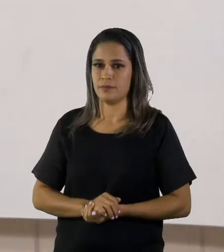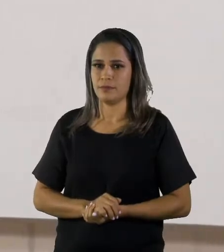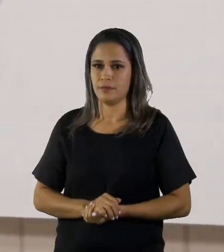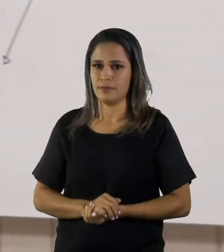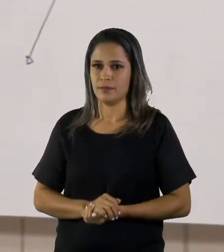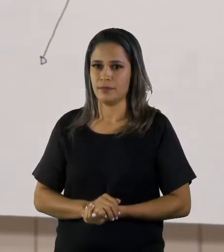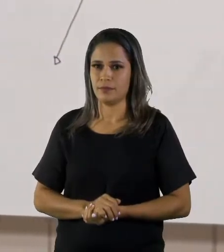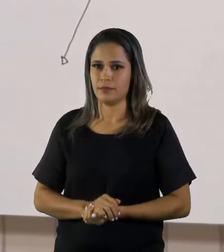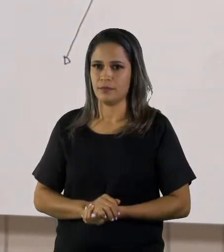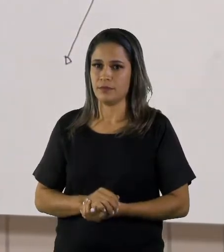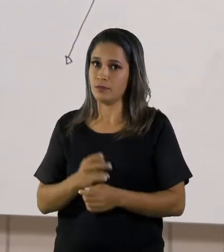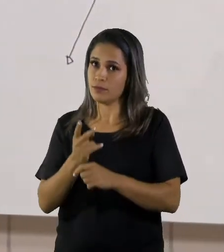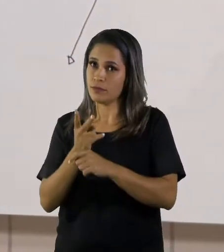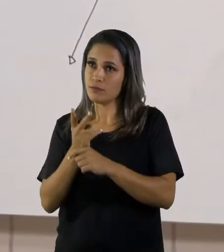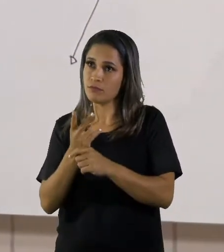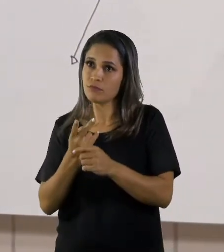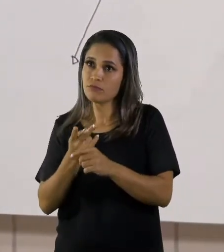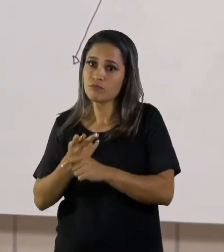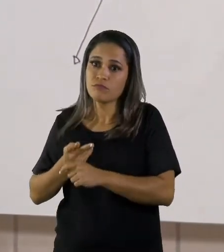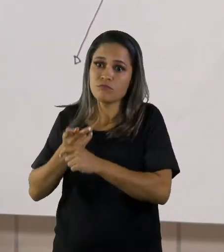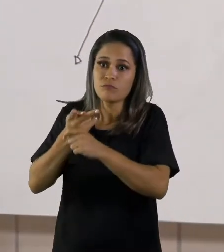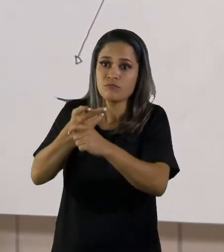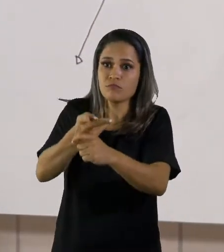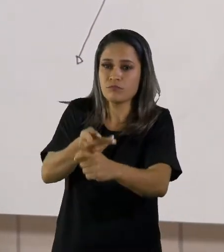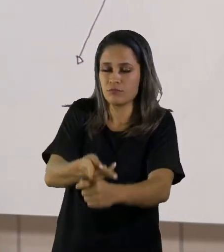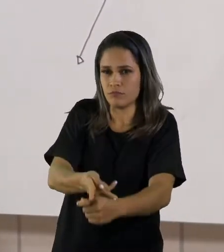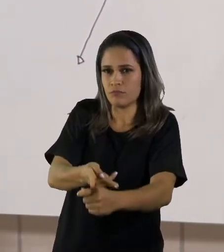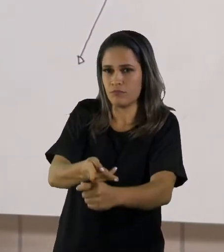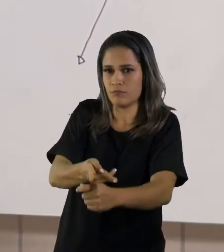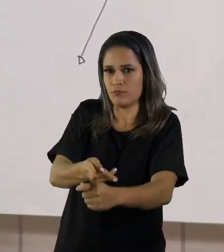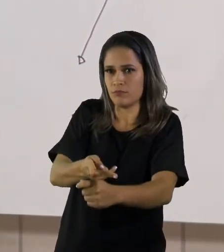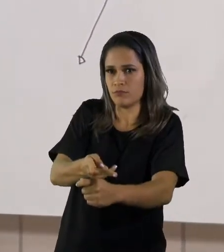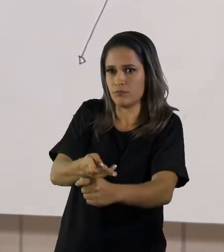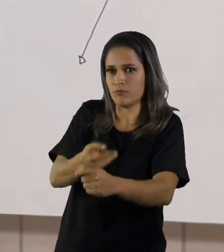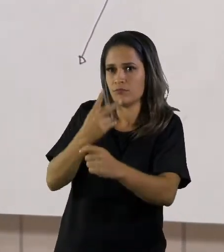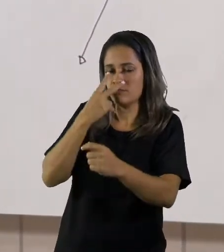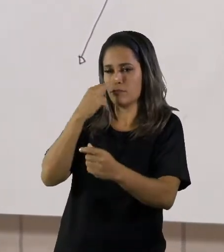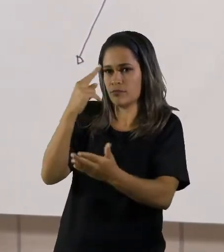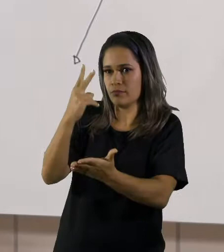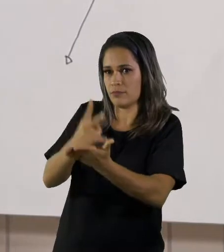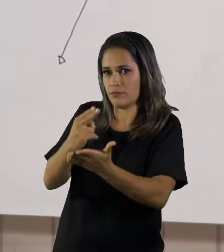eu vou buscar o ângulo que seja correspondente. Lembrando que o teste